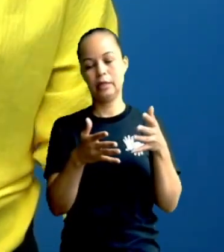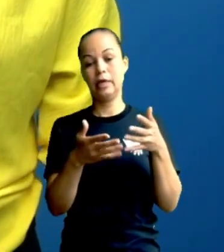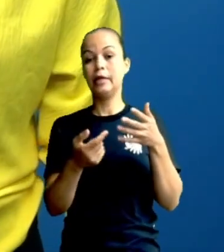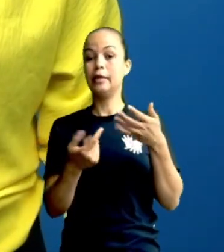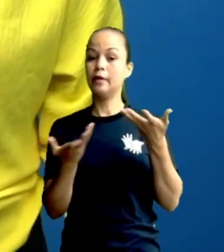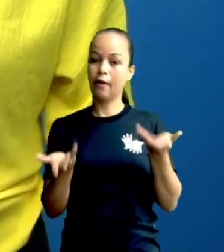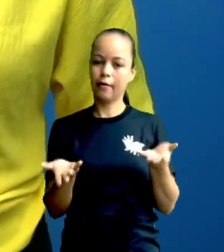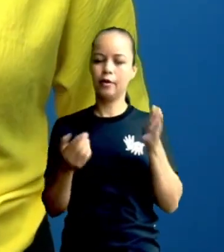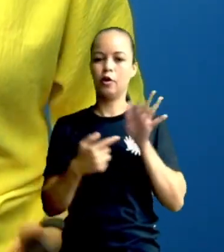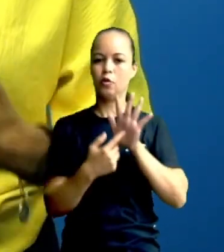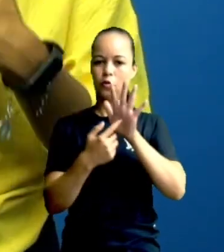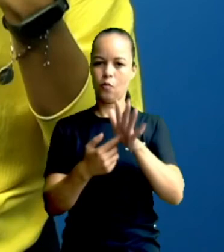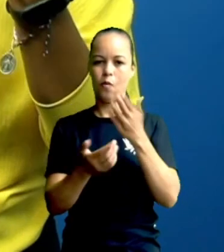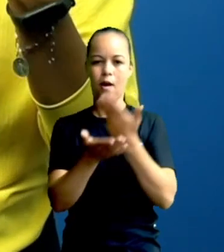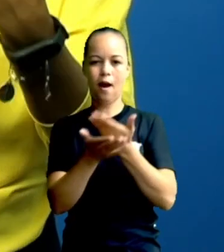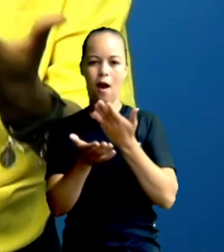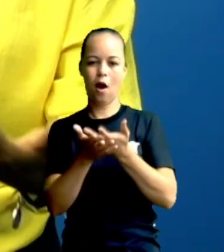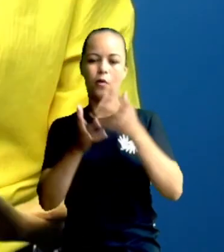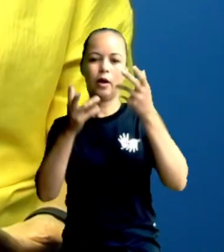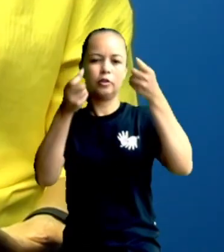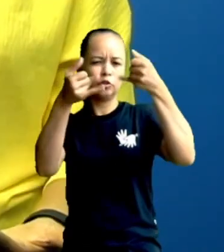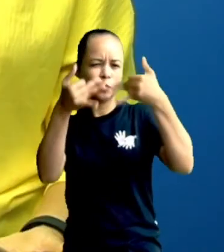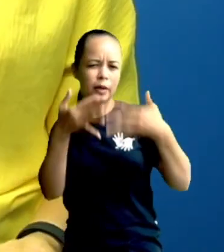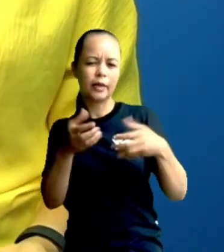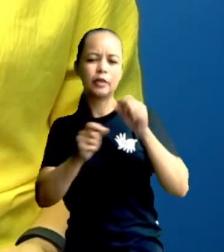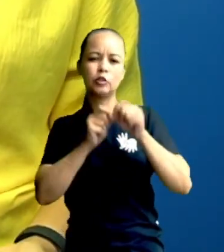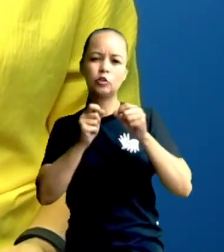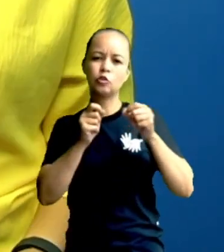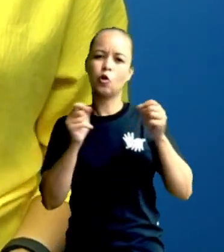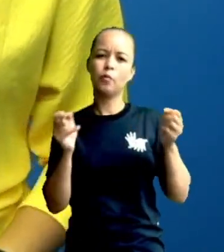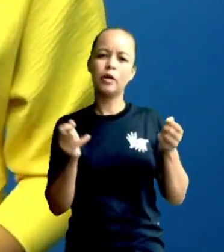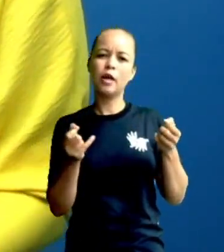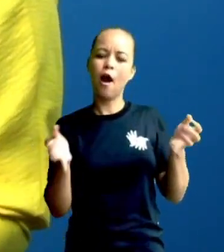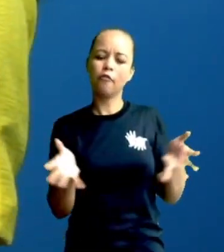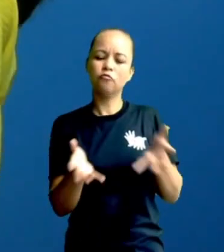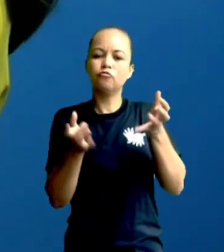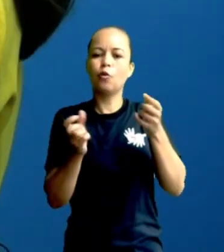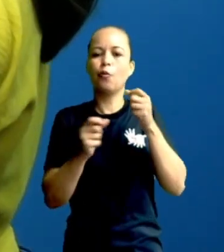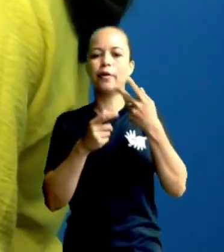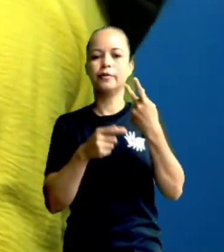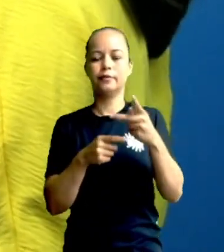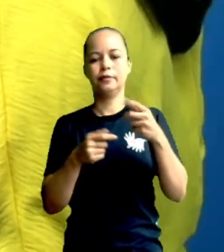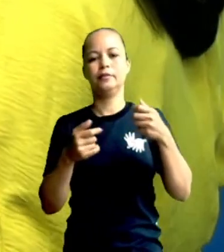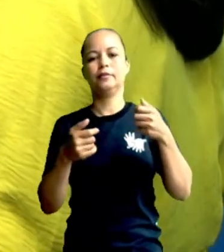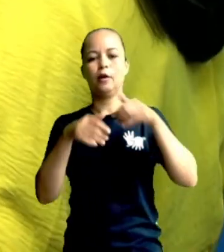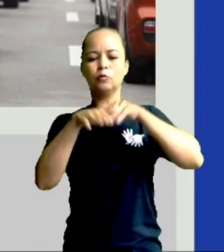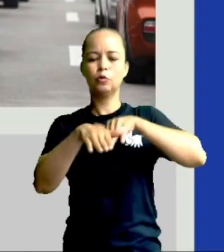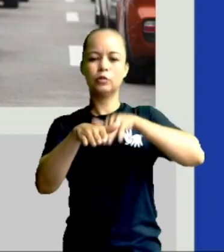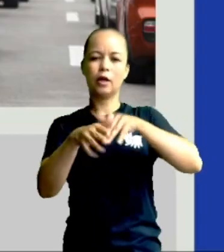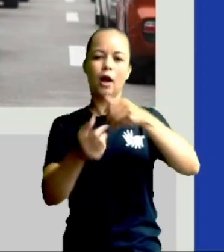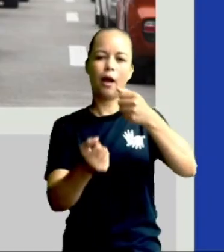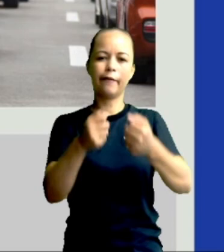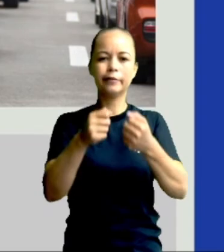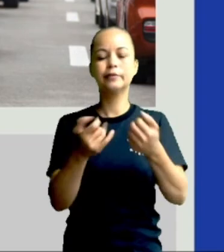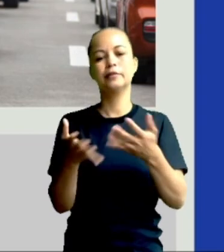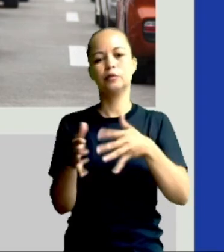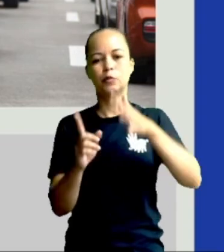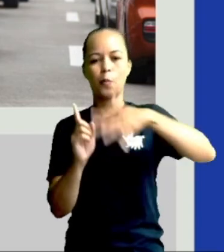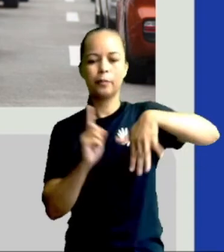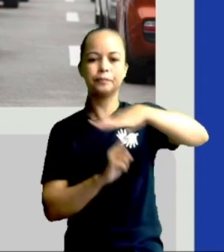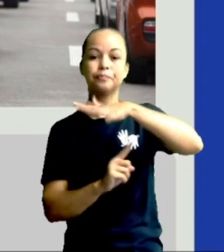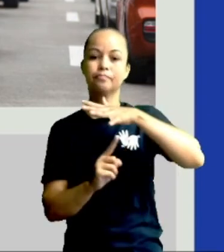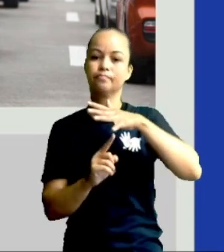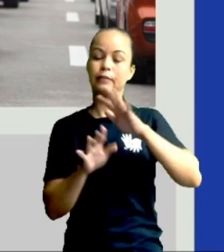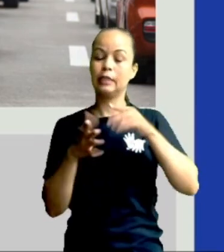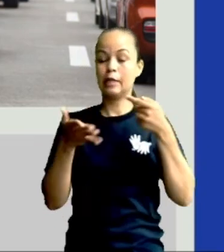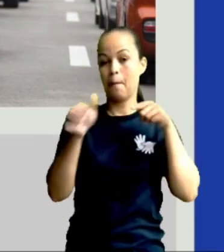esse trânsito, sobre no que ele influencia no meio ambiente. E aqui está a pergunta. Quais os impactos